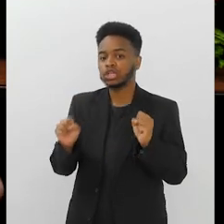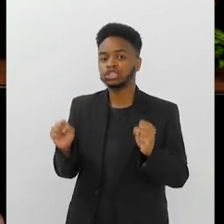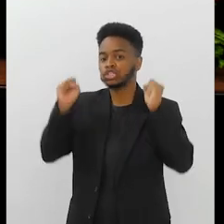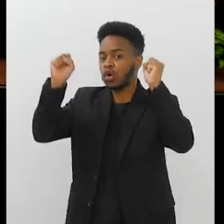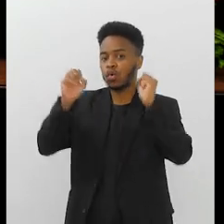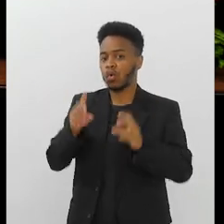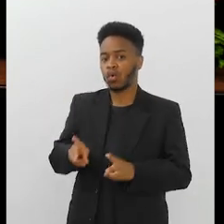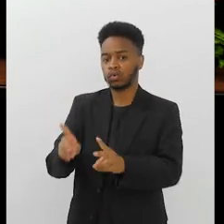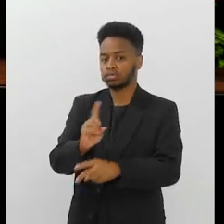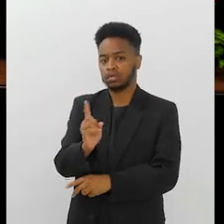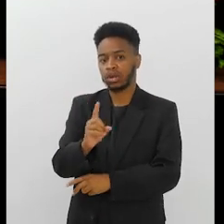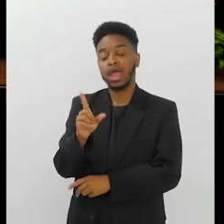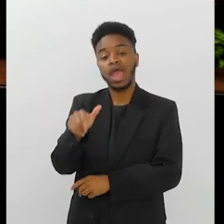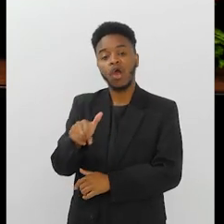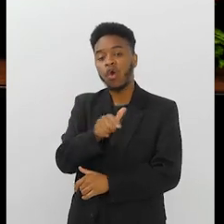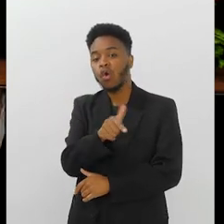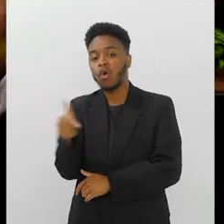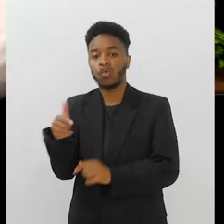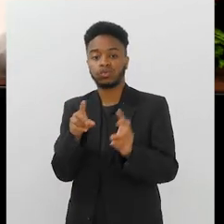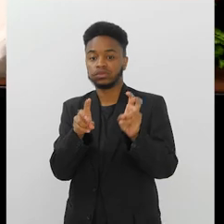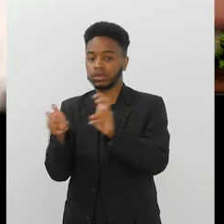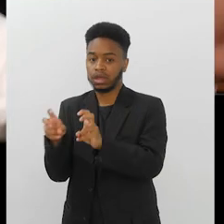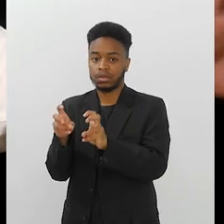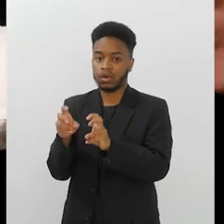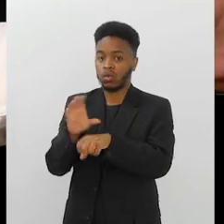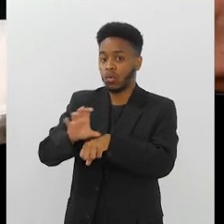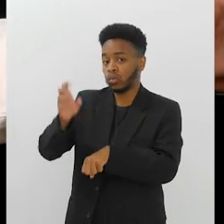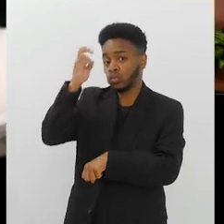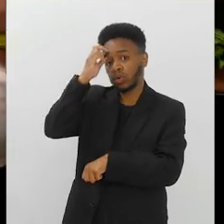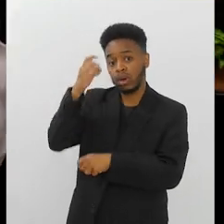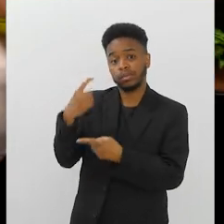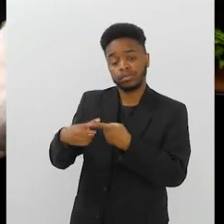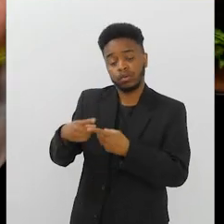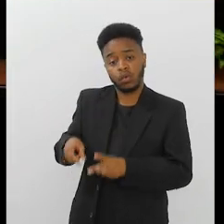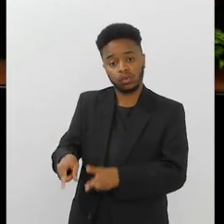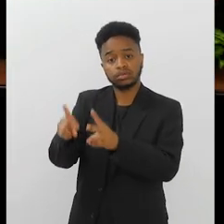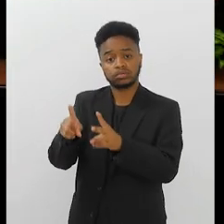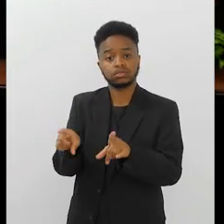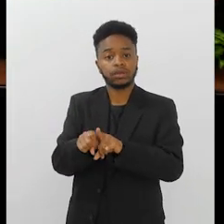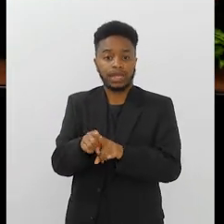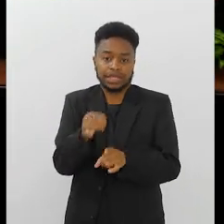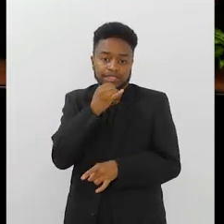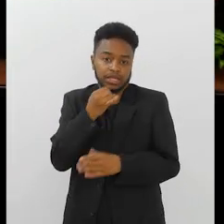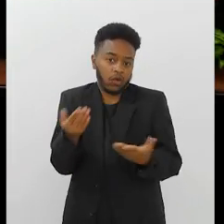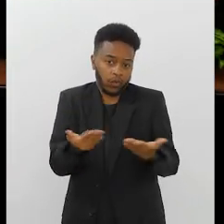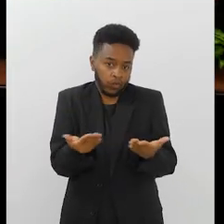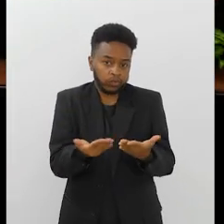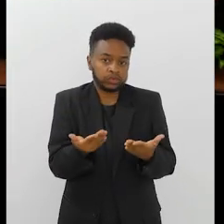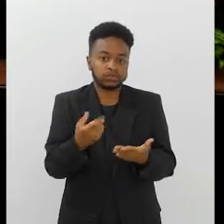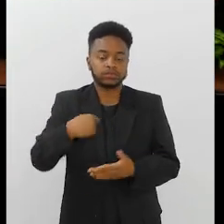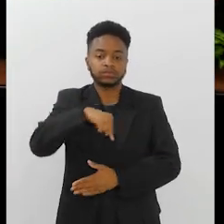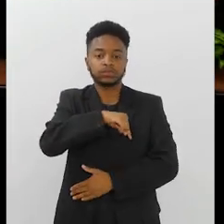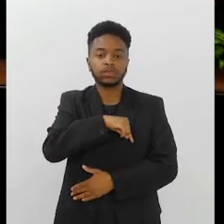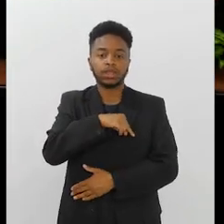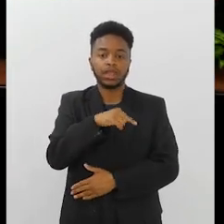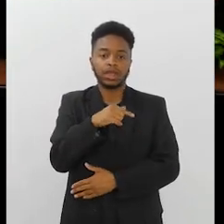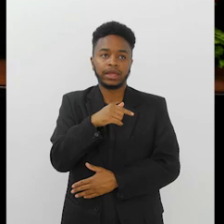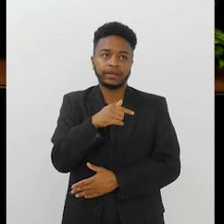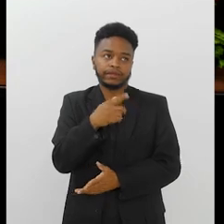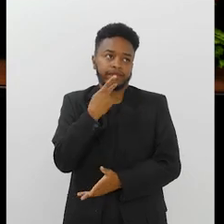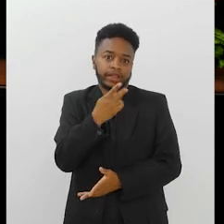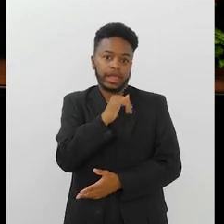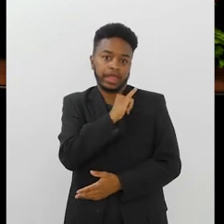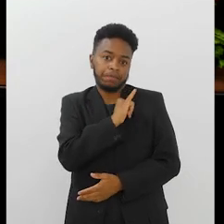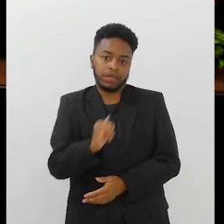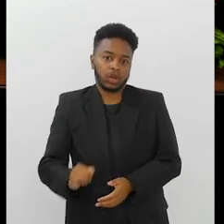machango que tá ali ali já é um outra uma outra questão cultural que eles continua assim como se a gente chegasse aqui hoje por exemplo e